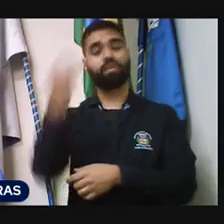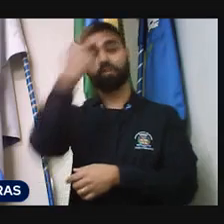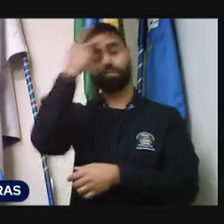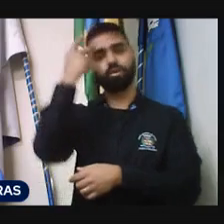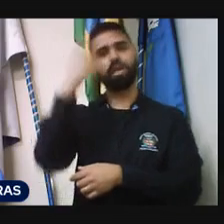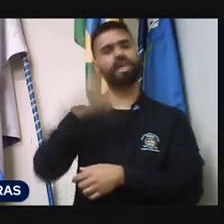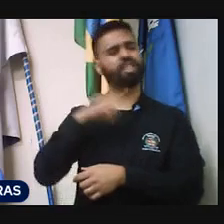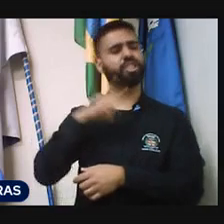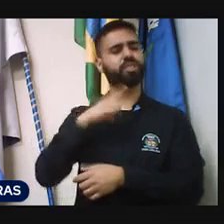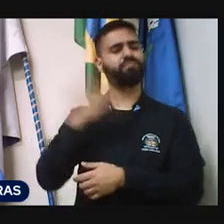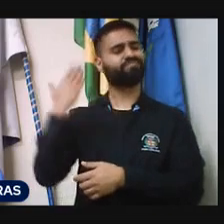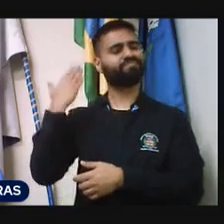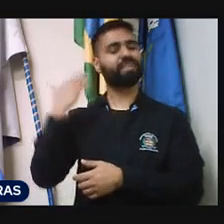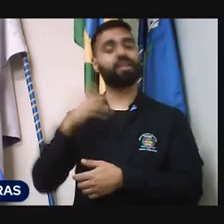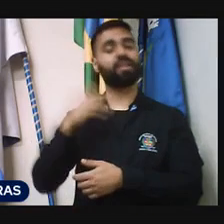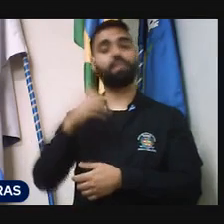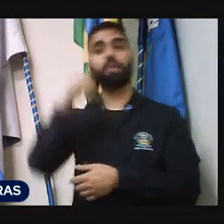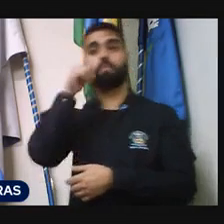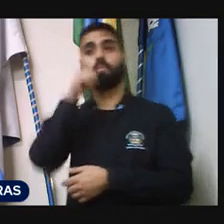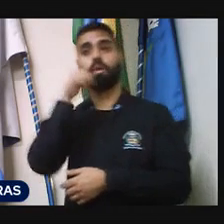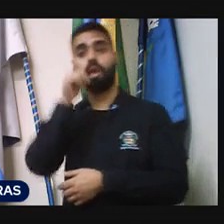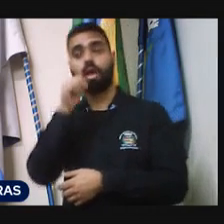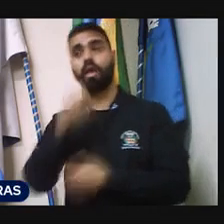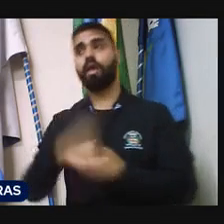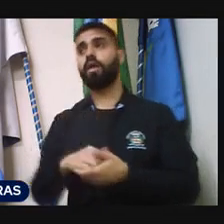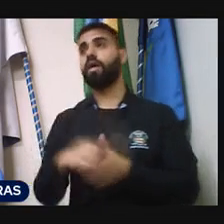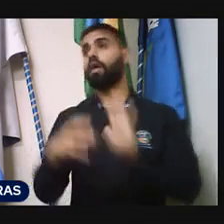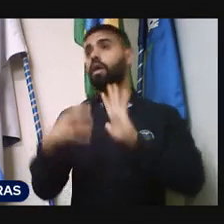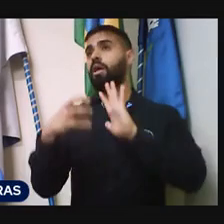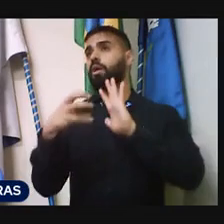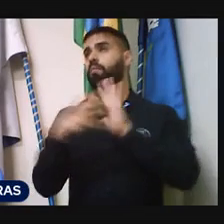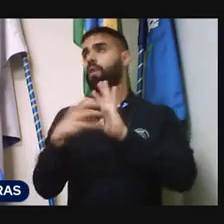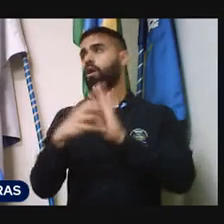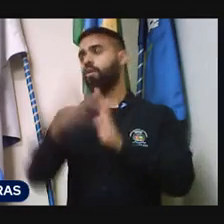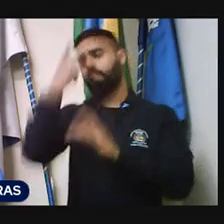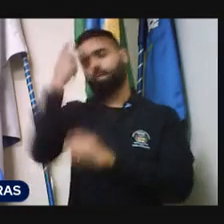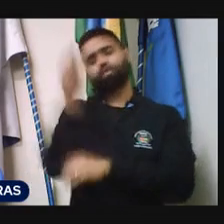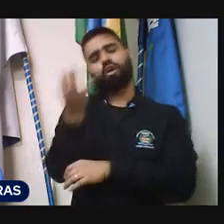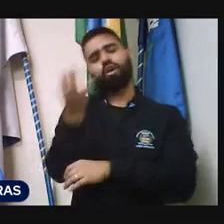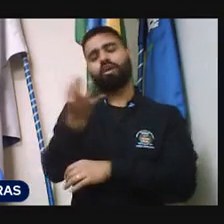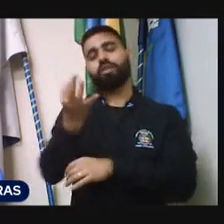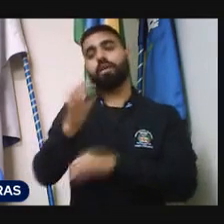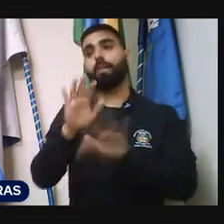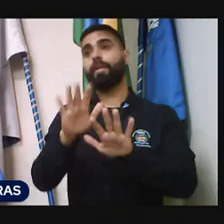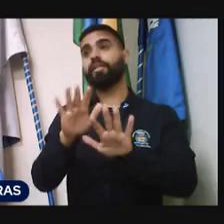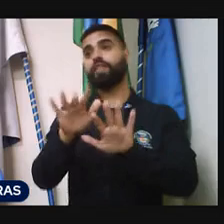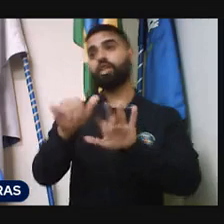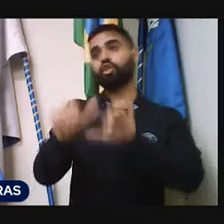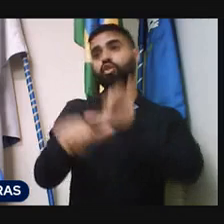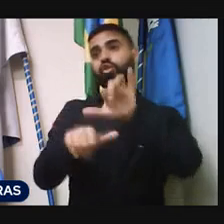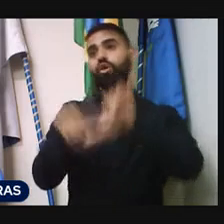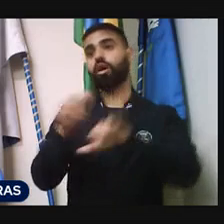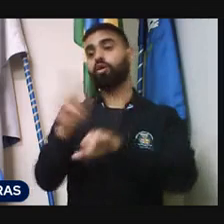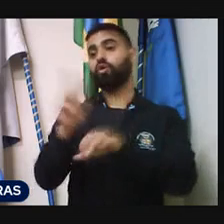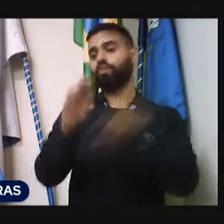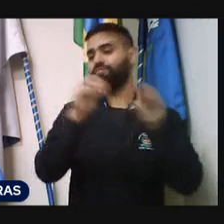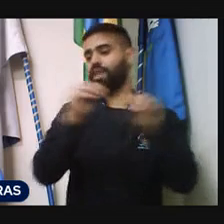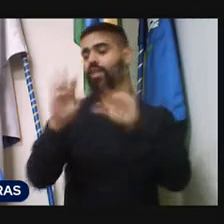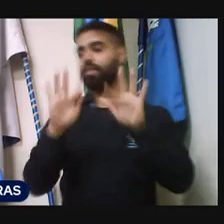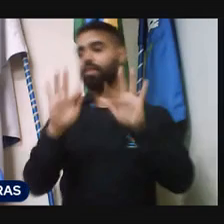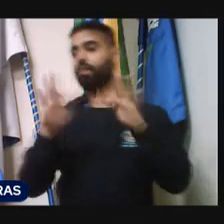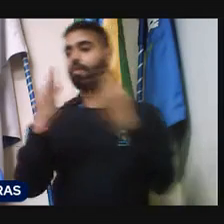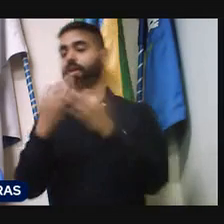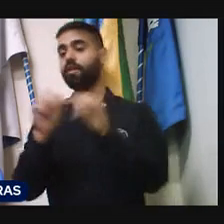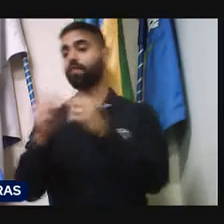tinha para as mulheres para cama um homem delicado mas a gente tá tirando o nome de uma família e